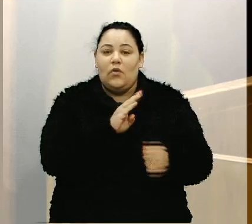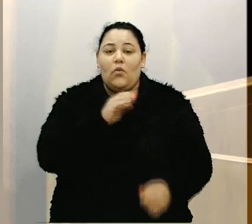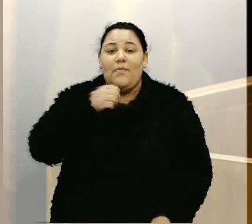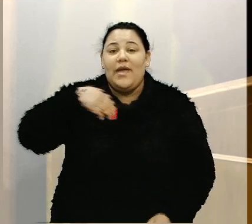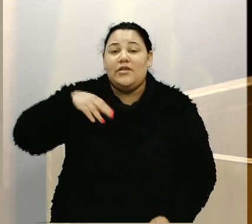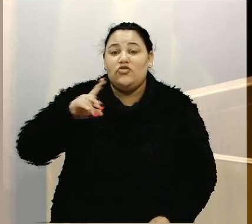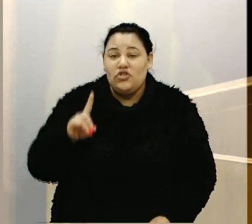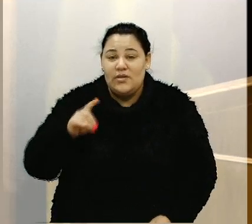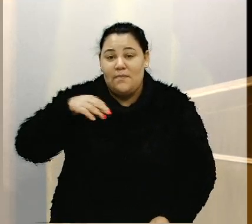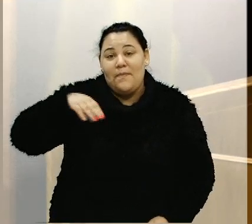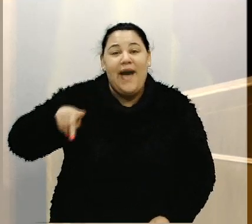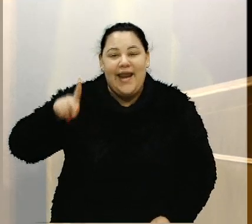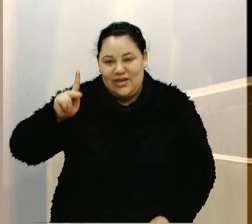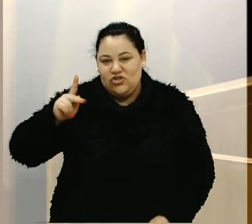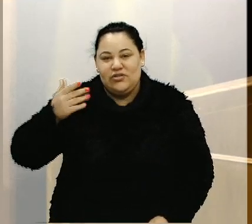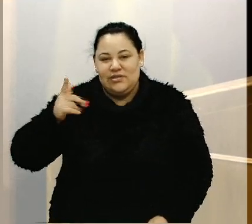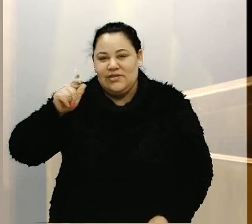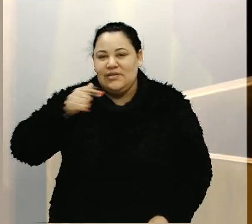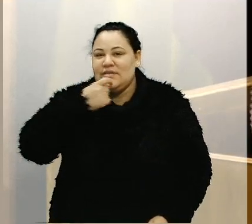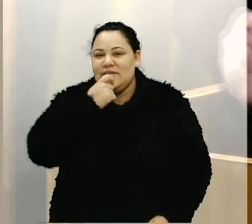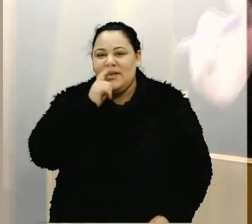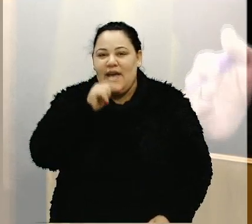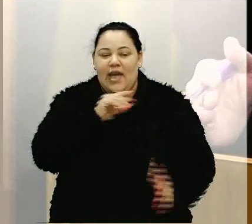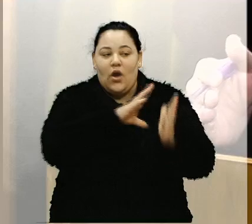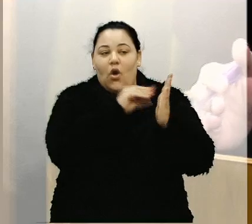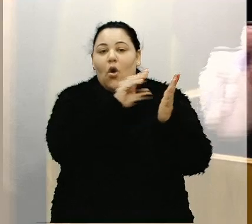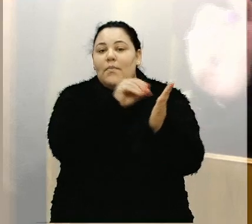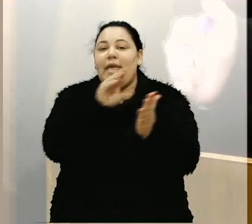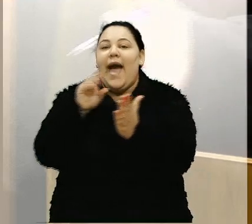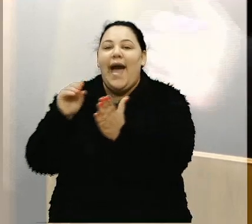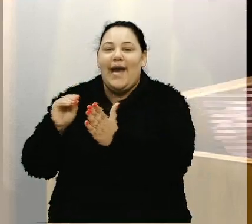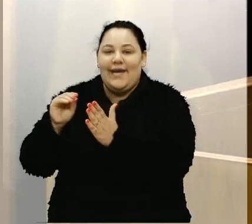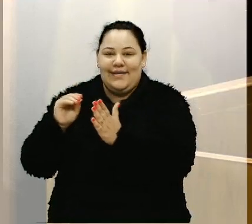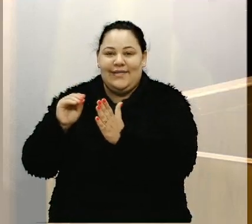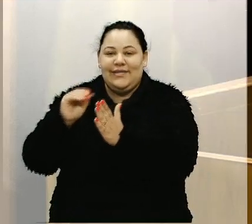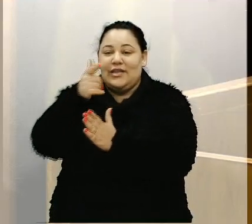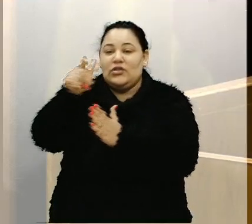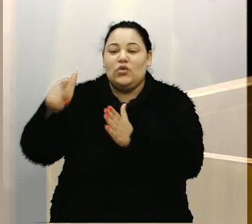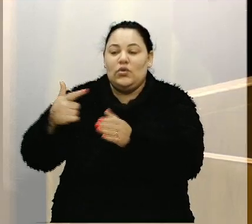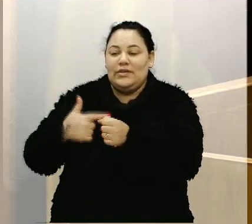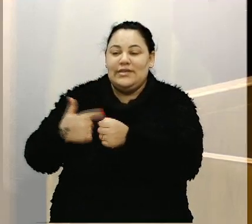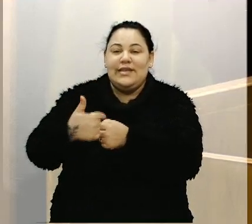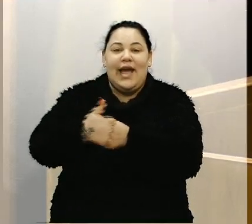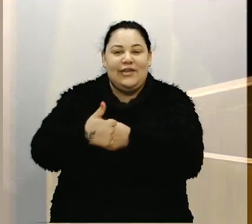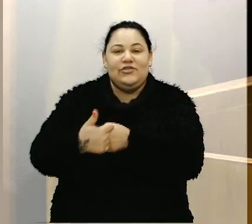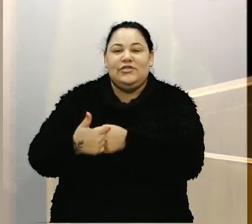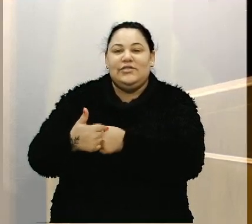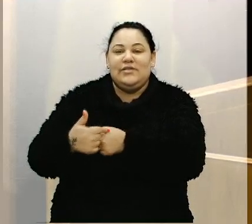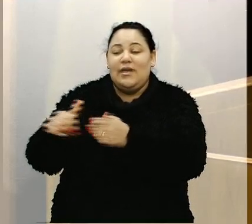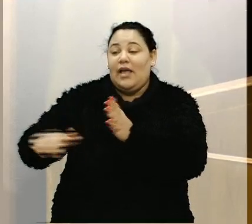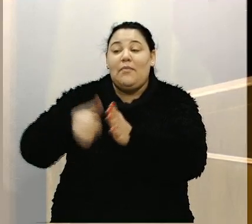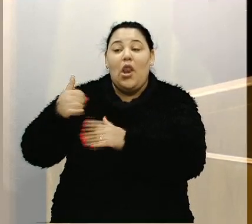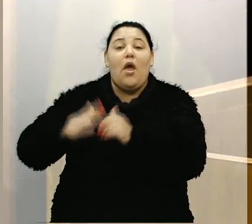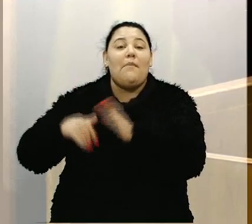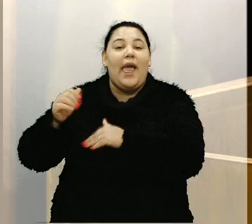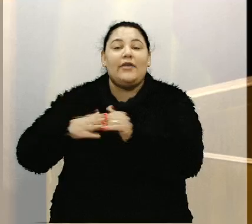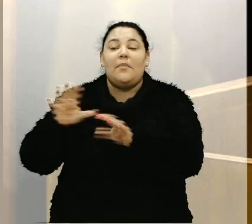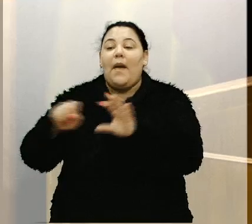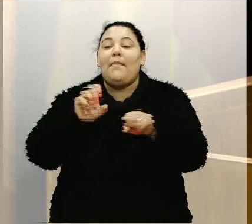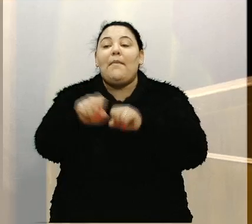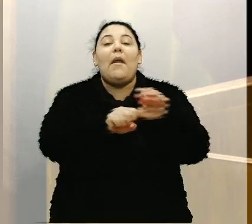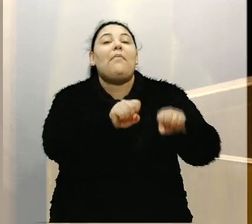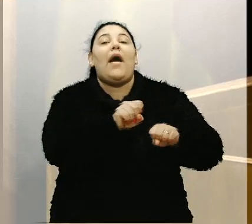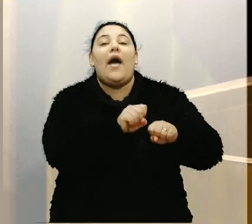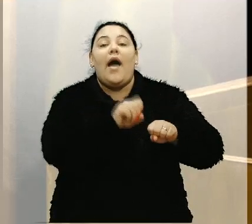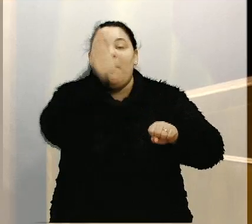Benchmarking é mais ou menos copiar as melhores práticas dos nossos concorrentes ou dos nossos colegas. Quando algo